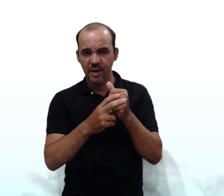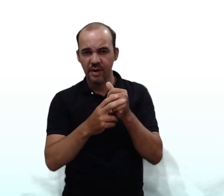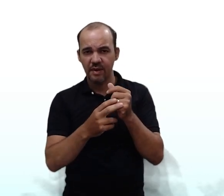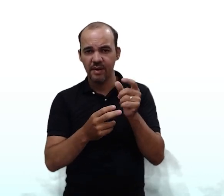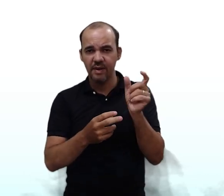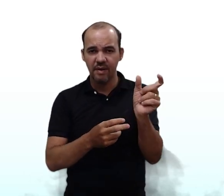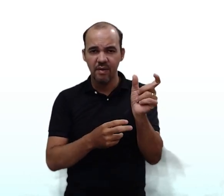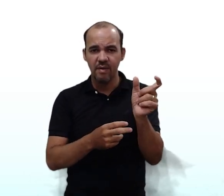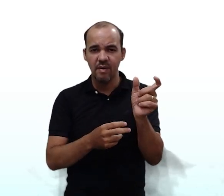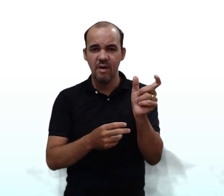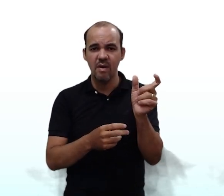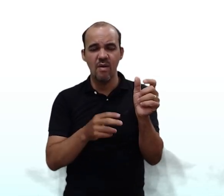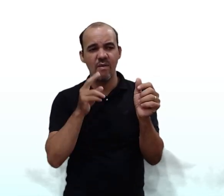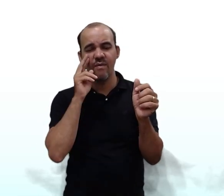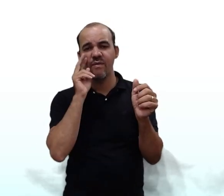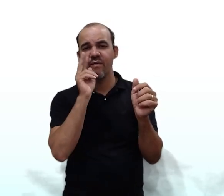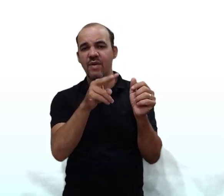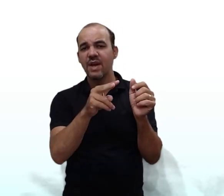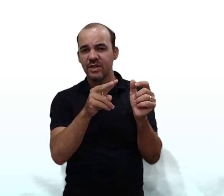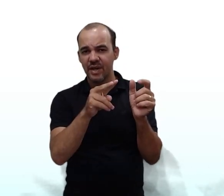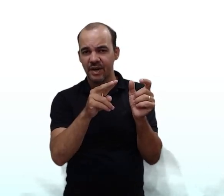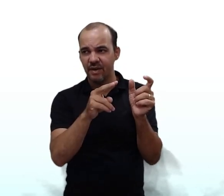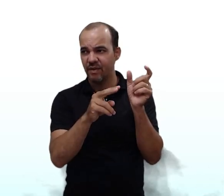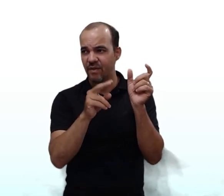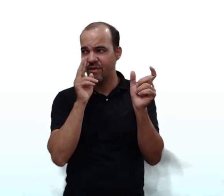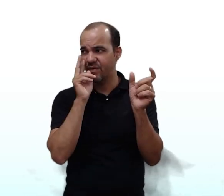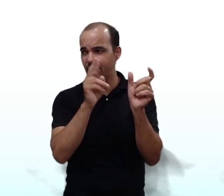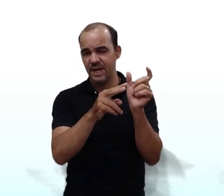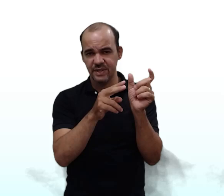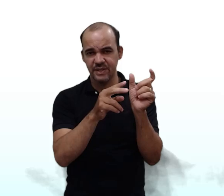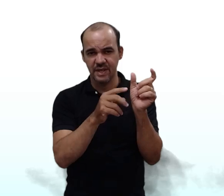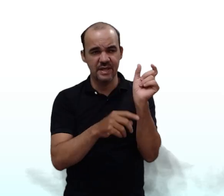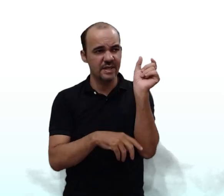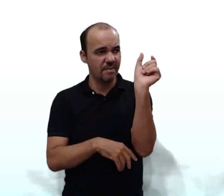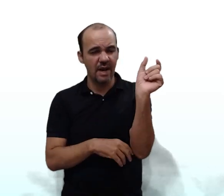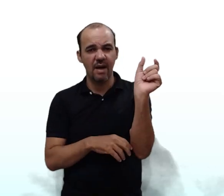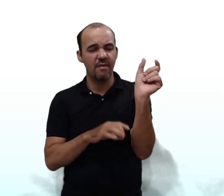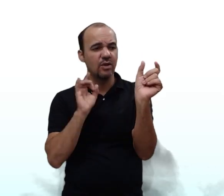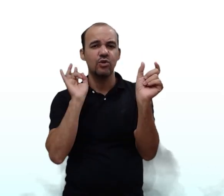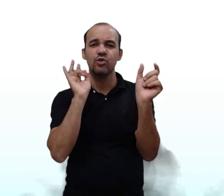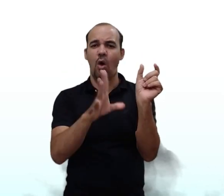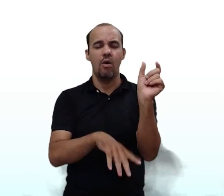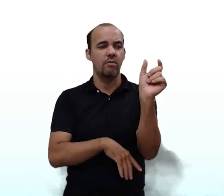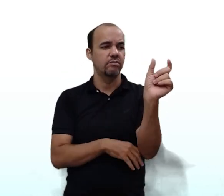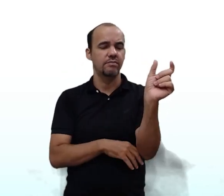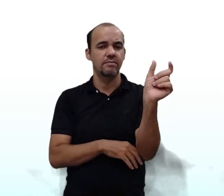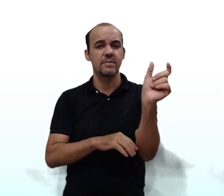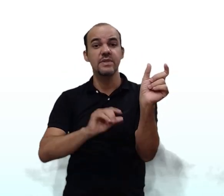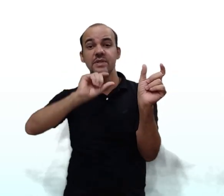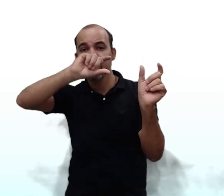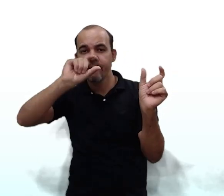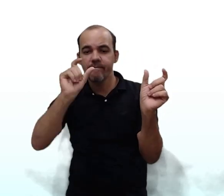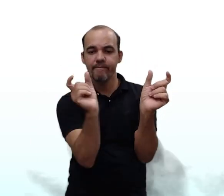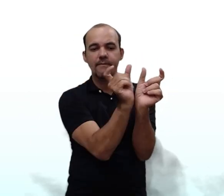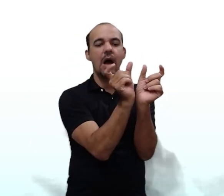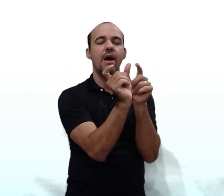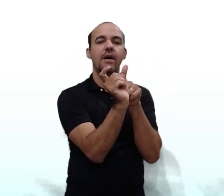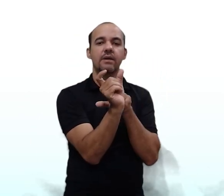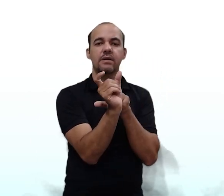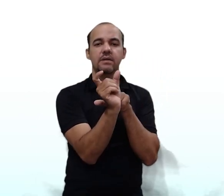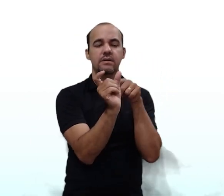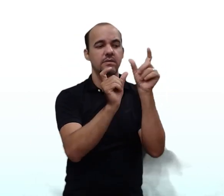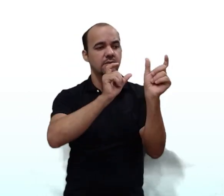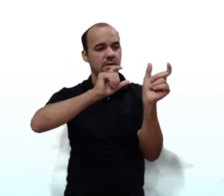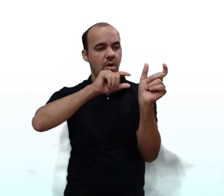portuguesa ele é traduzido como olhar, como ver. Ele sozinho, de forma isolada. Só que observa que ali na tua tela ele não